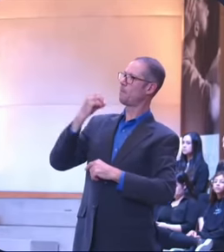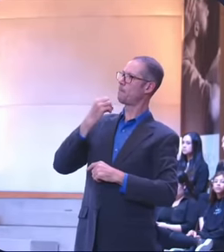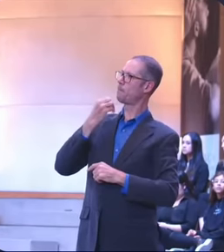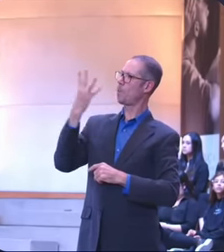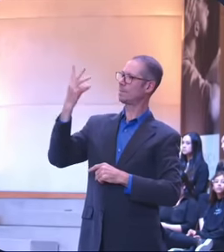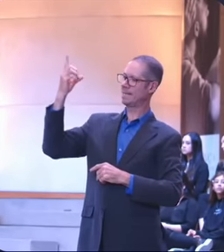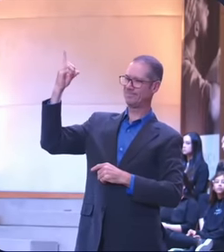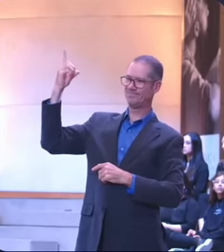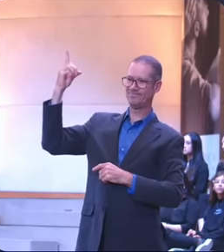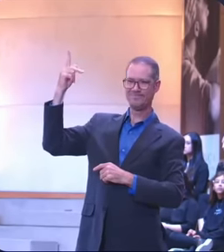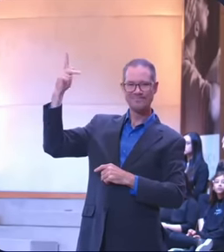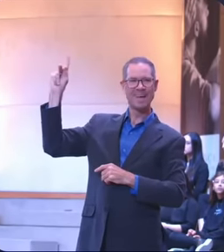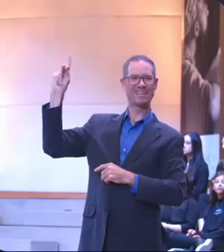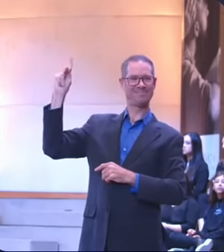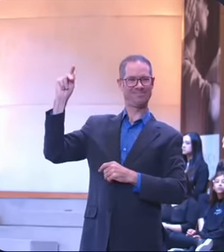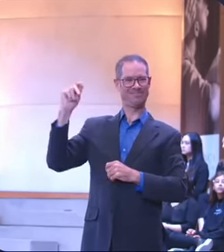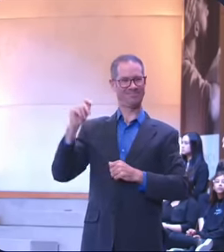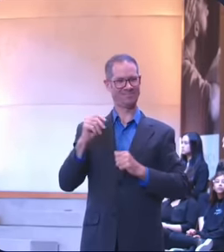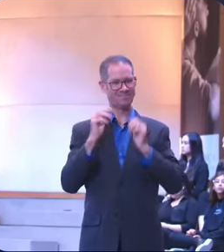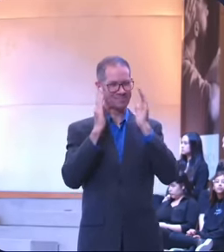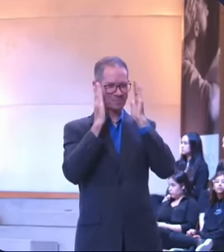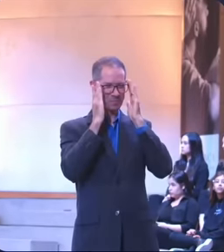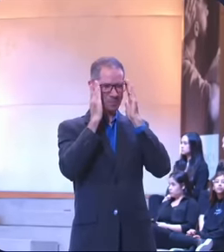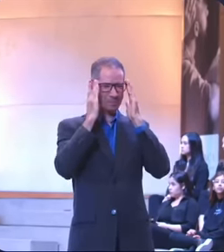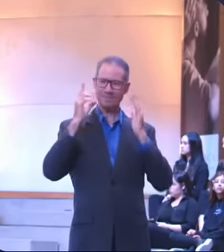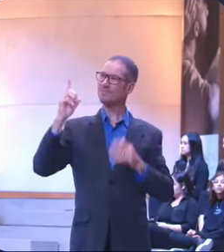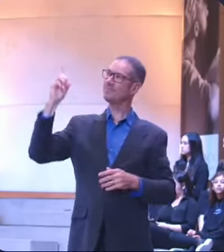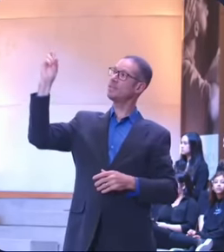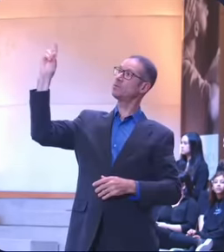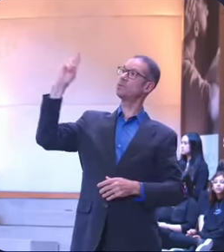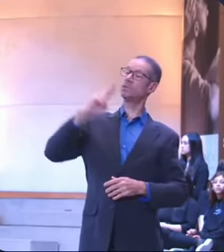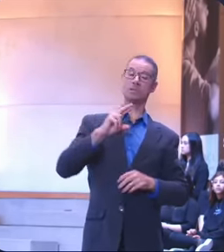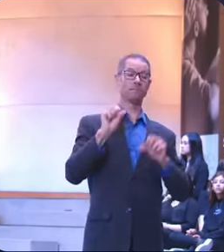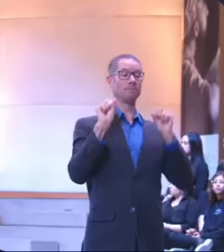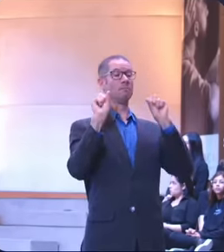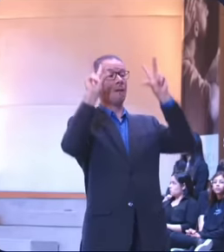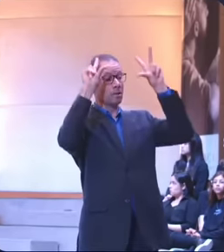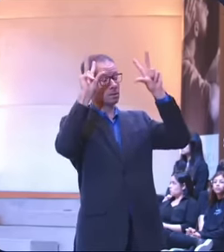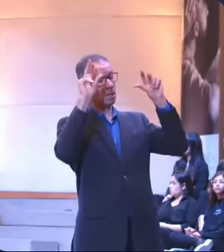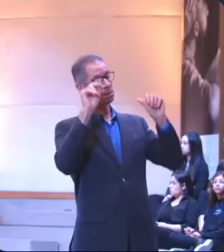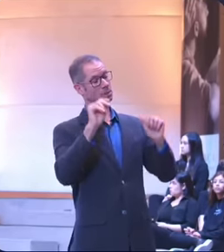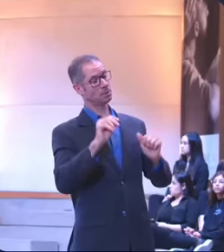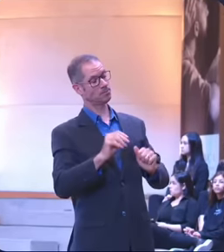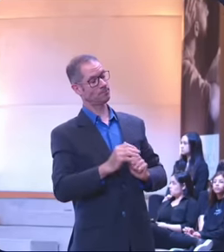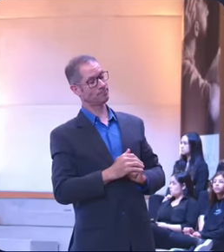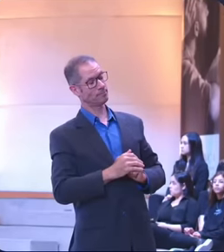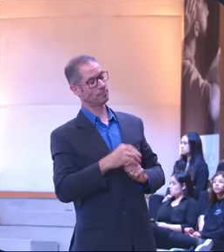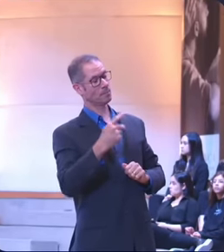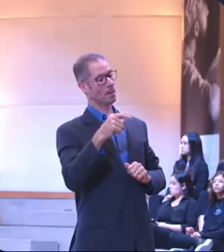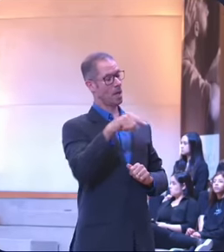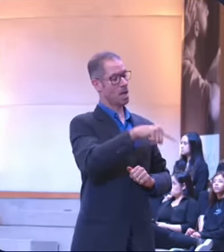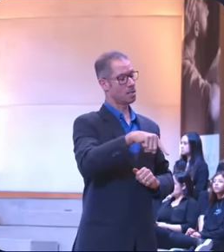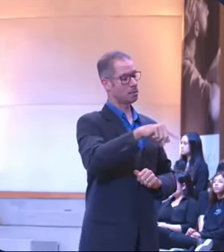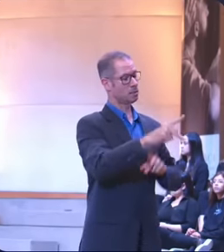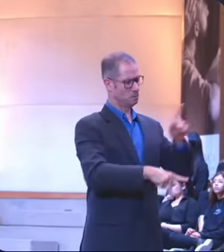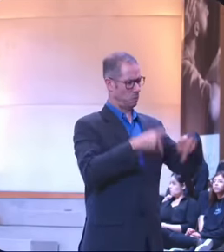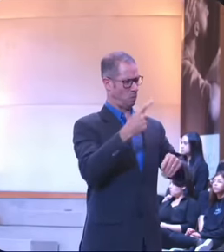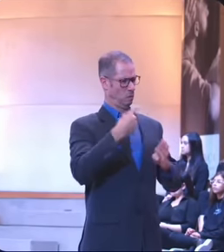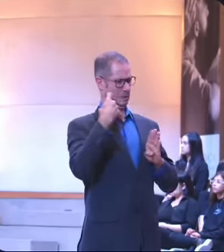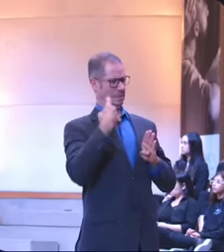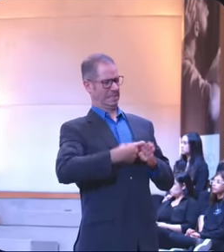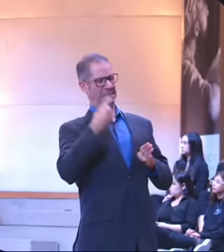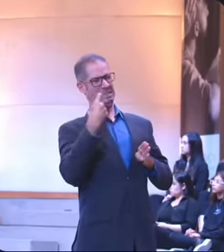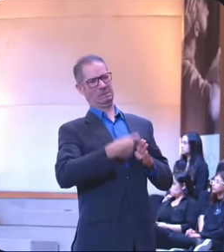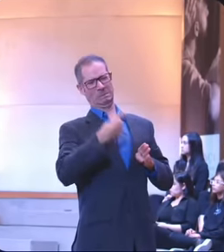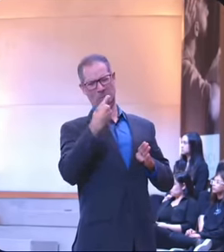bondade de Deus. E então Deus disse para Moisés: Moisés, esse povo é um povo duro de